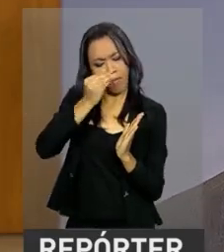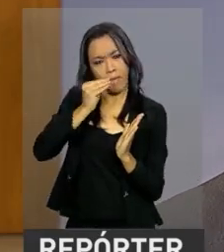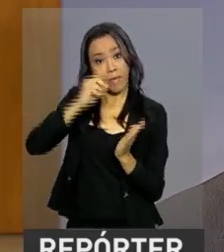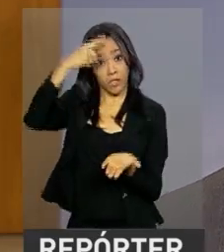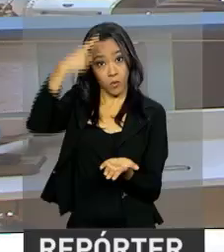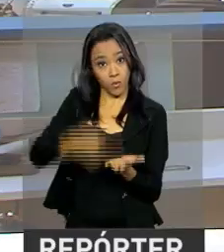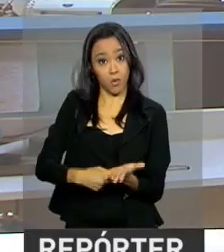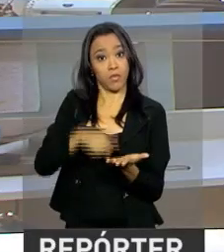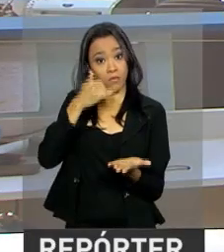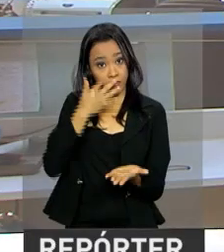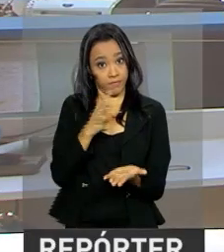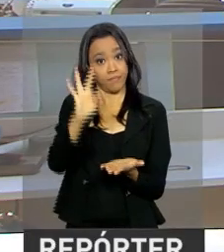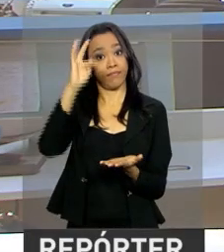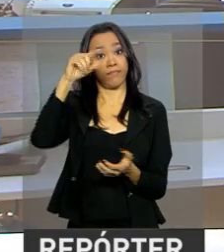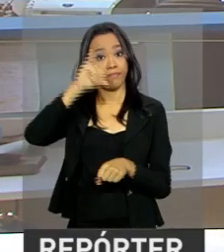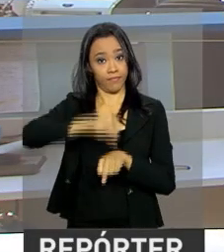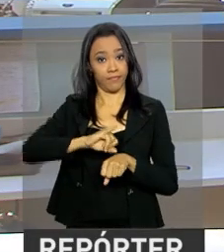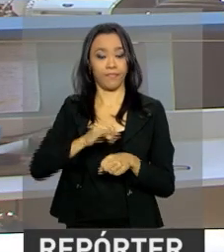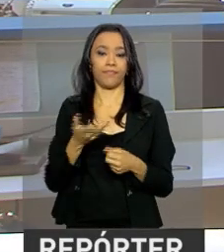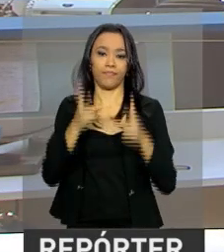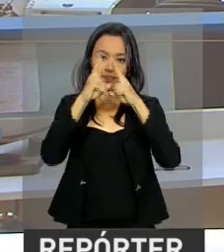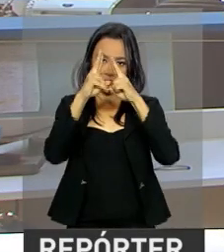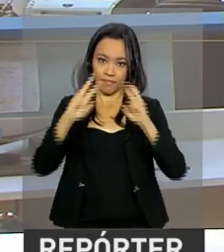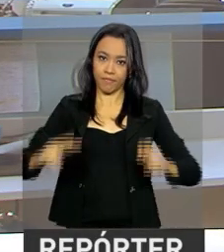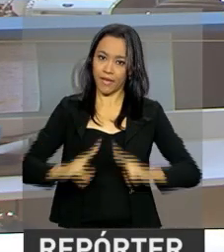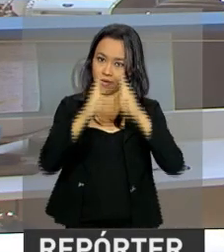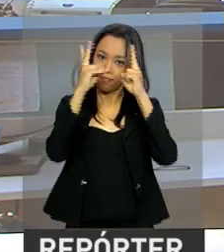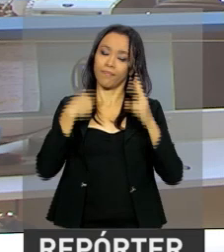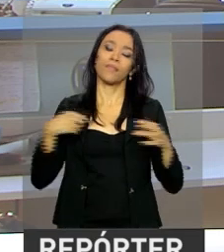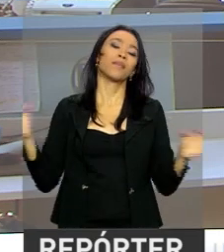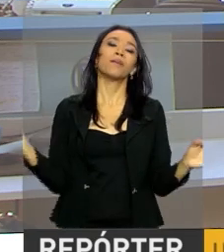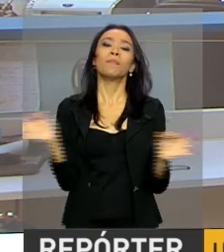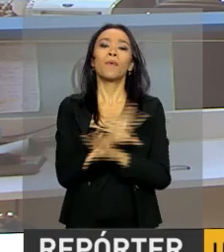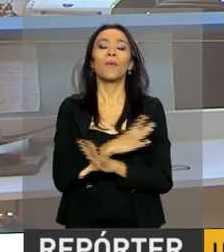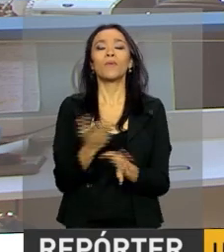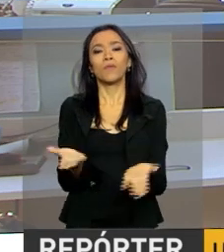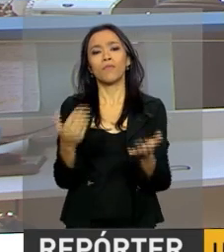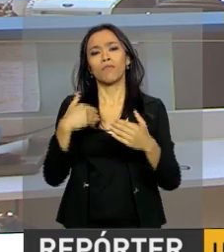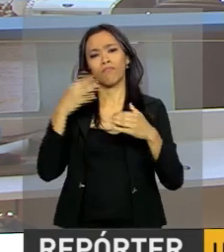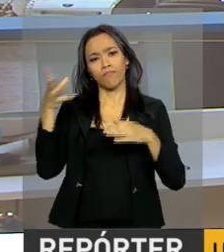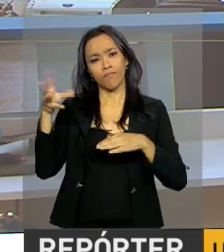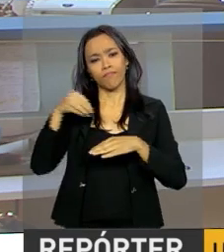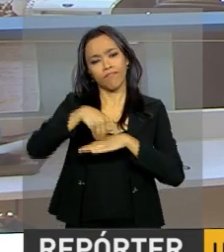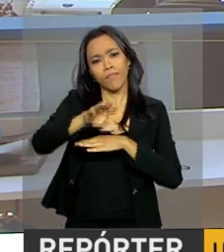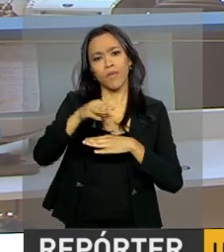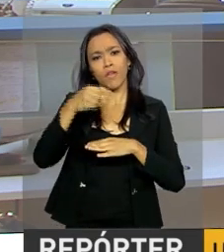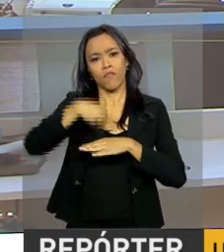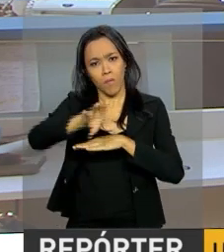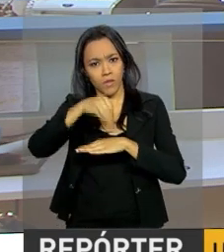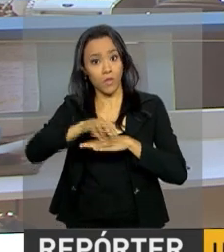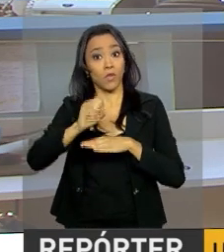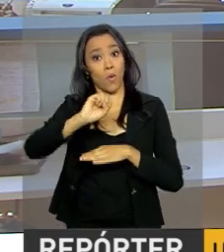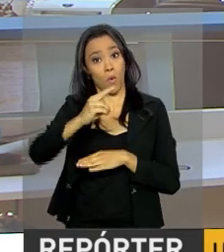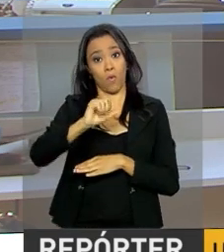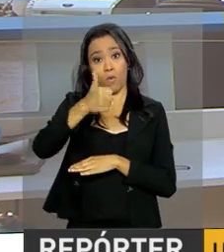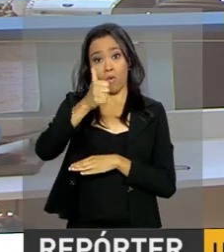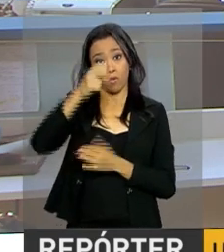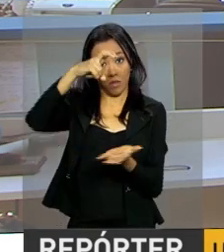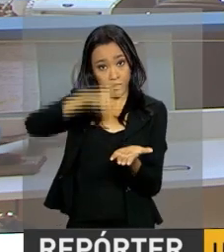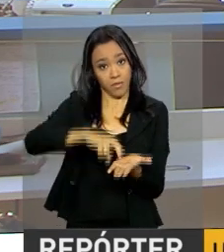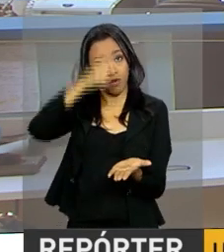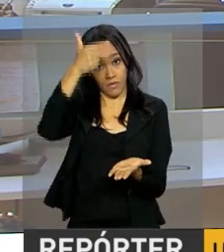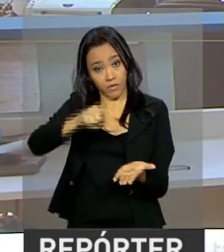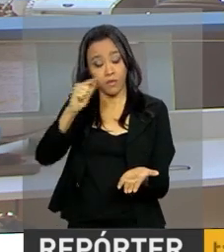de Paris. E nós ficamos por aqui. Voltamos a qualquer momento com outras informações ou às 11 da manhã na próxima edição do